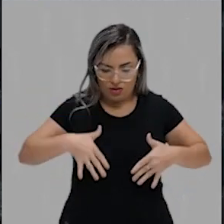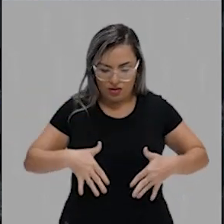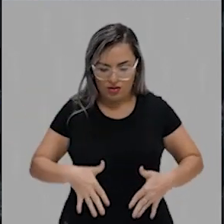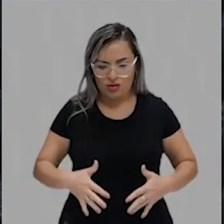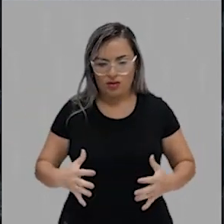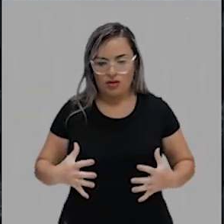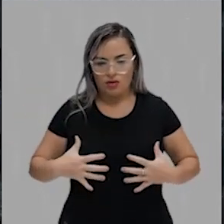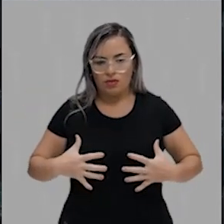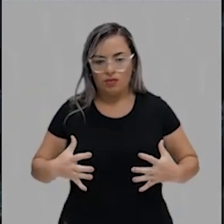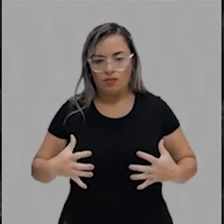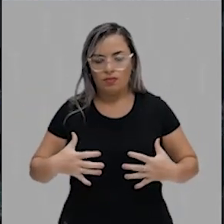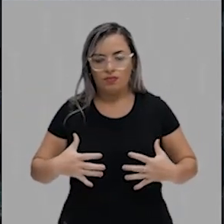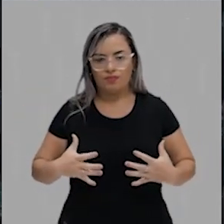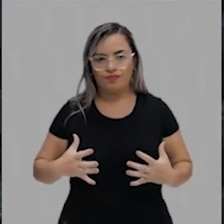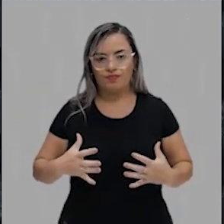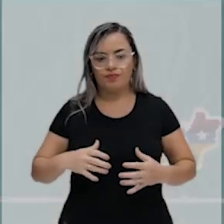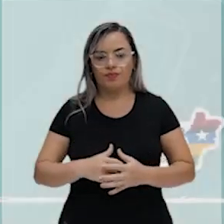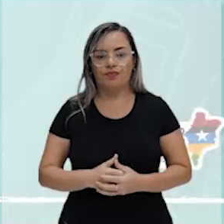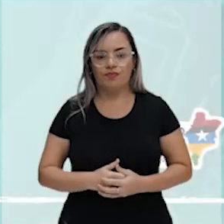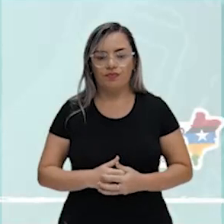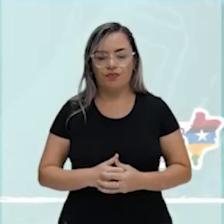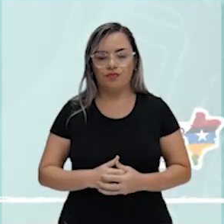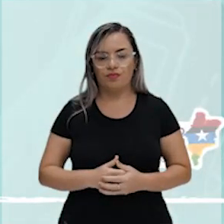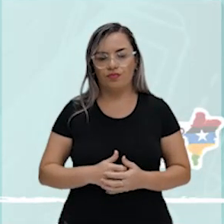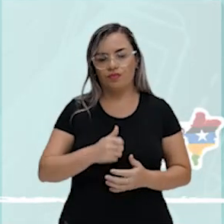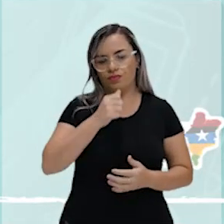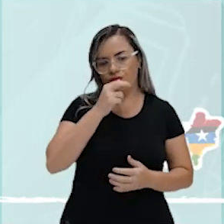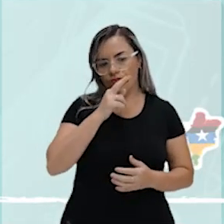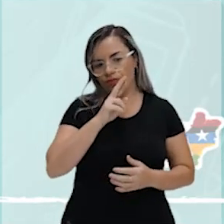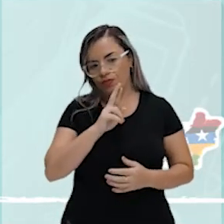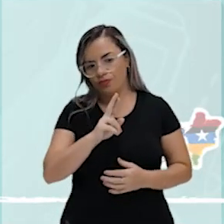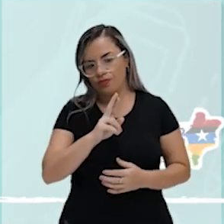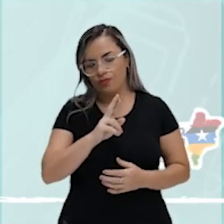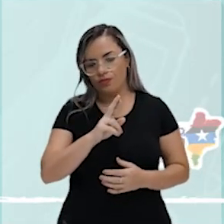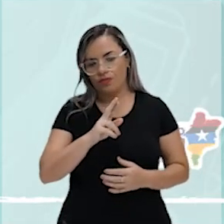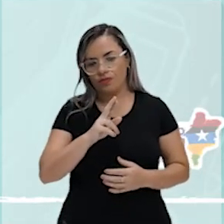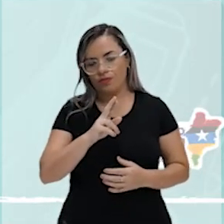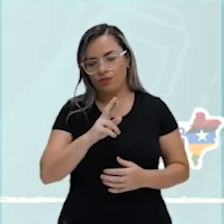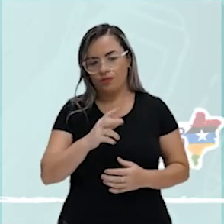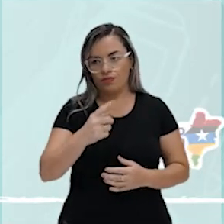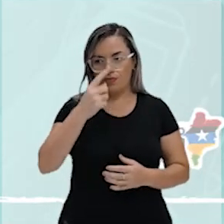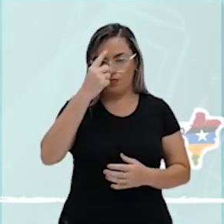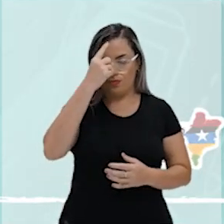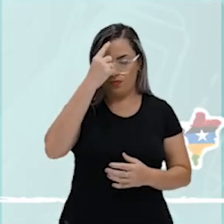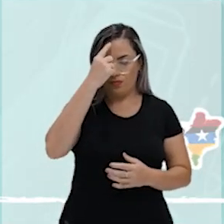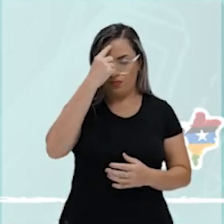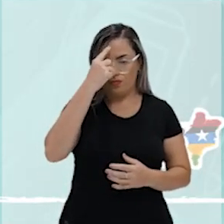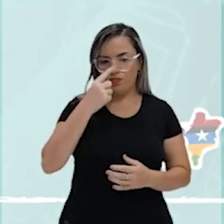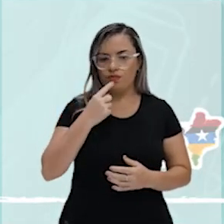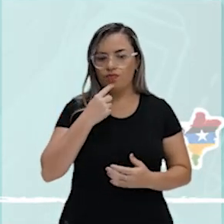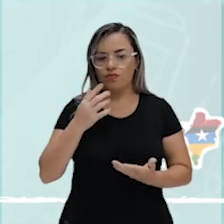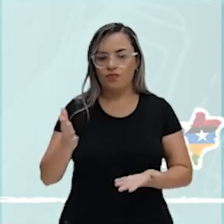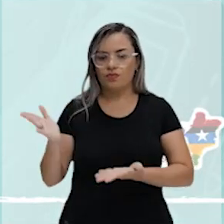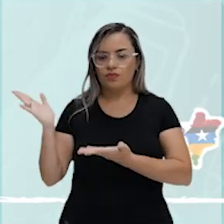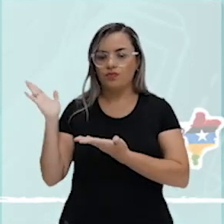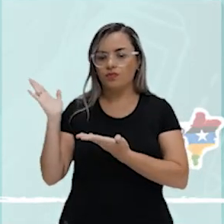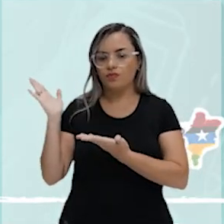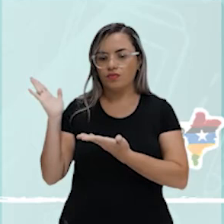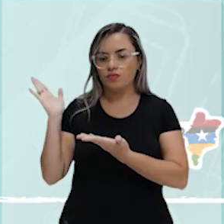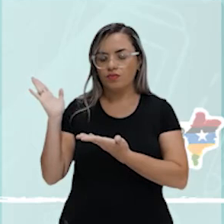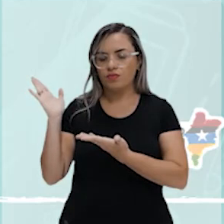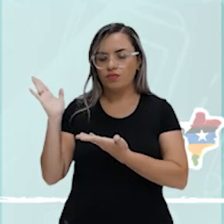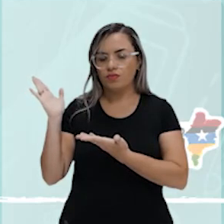ó, monóxido de carbono entrando. Aqui, ó, o oxigênio lá nos pulmões, eles